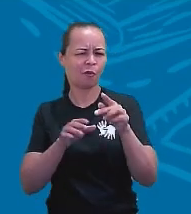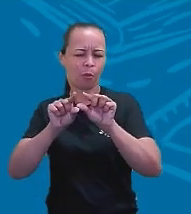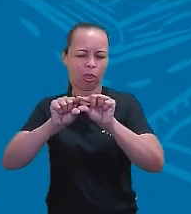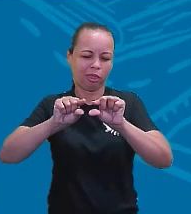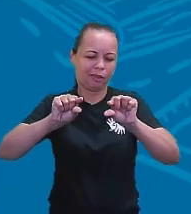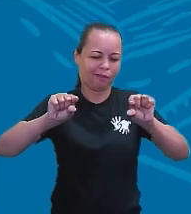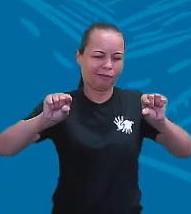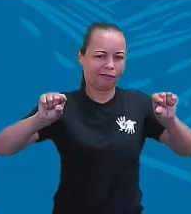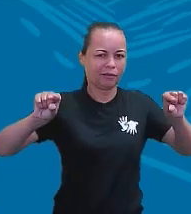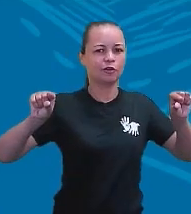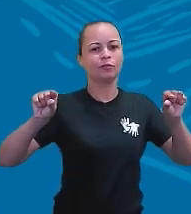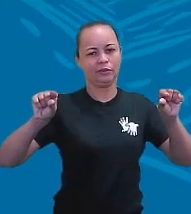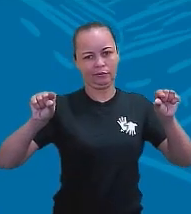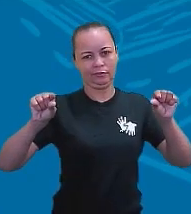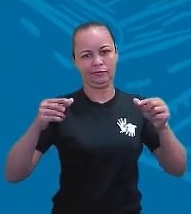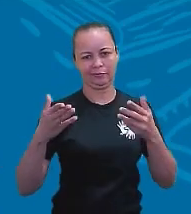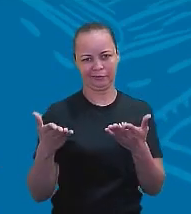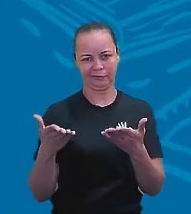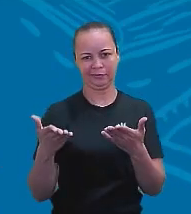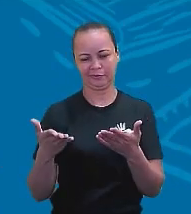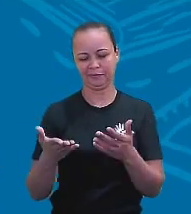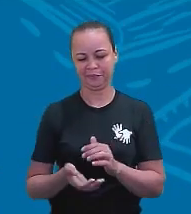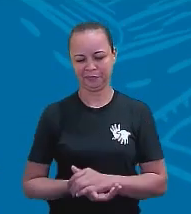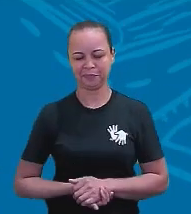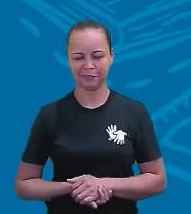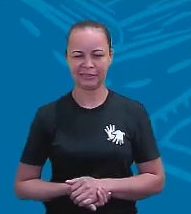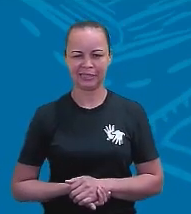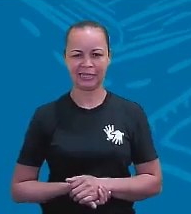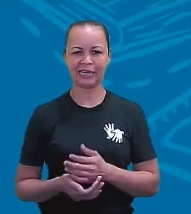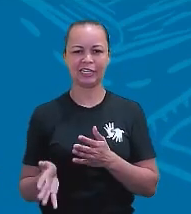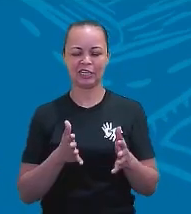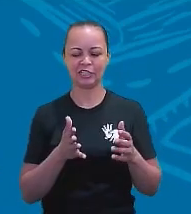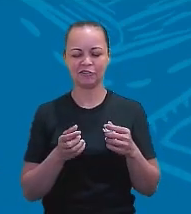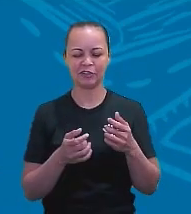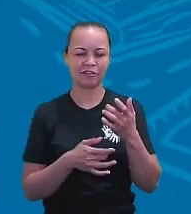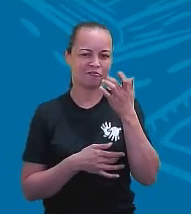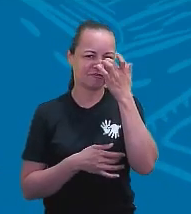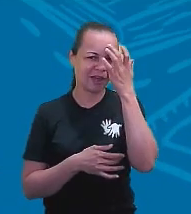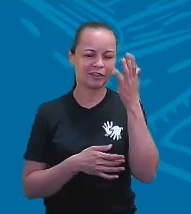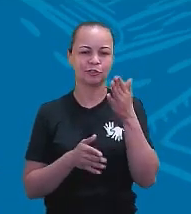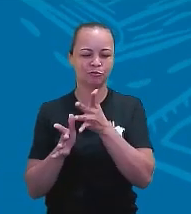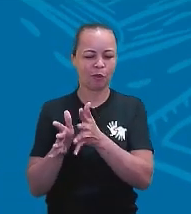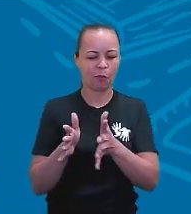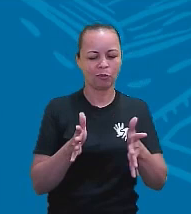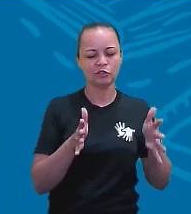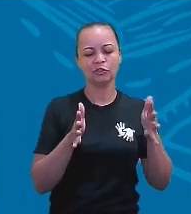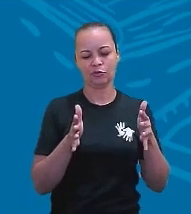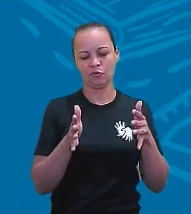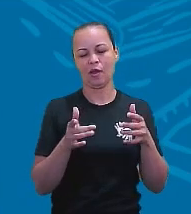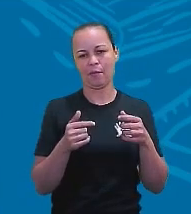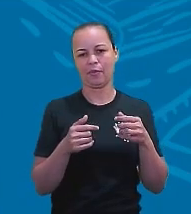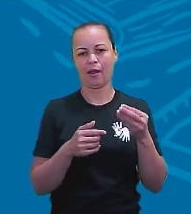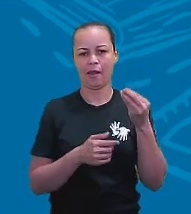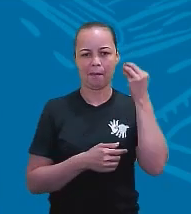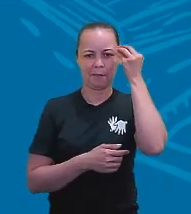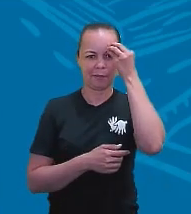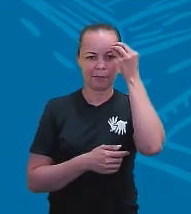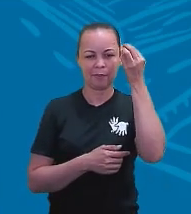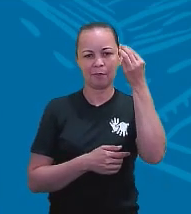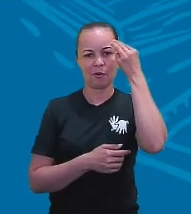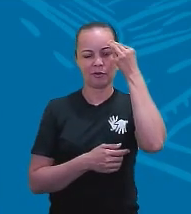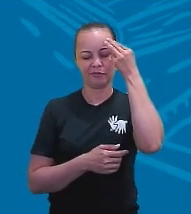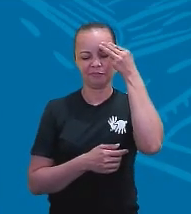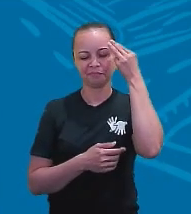Western, que aí a gente já fica bem mais fácil a gente continuar para memorizar, tá?